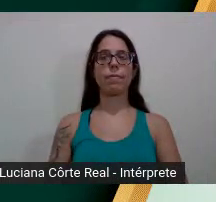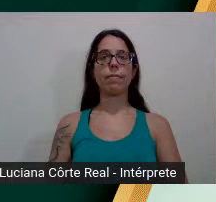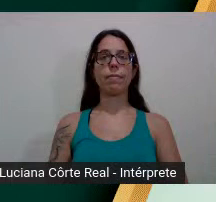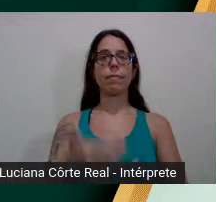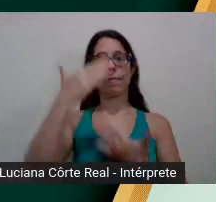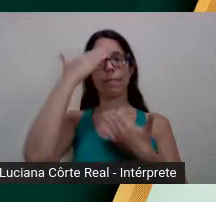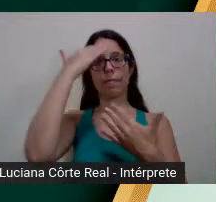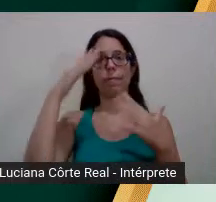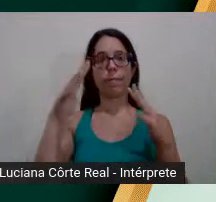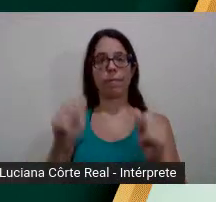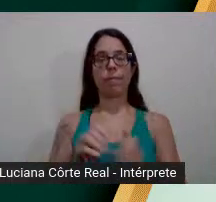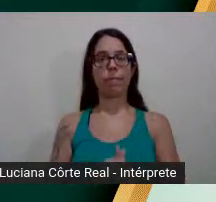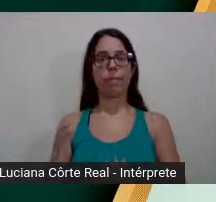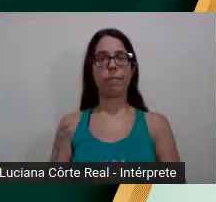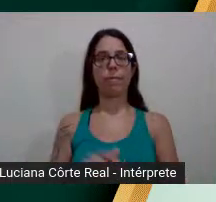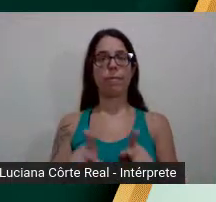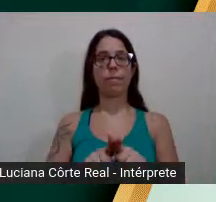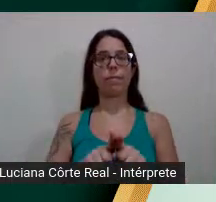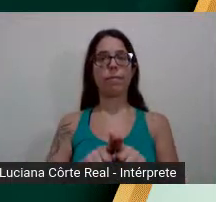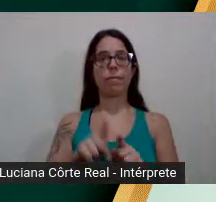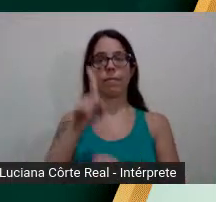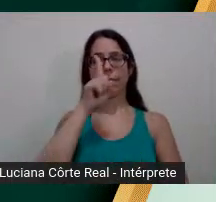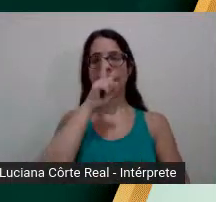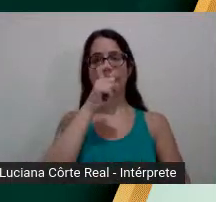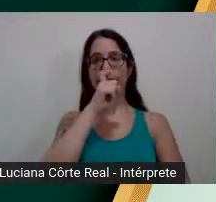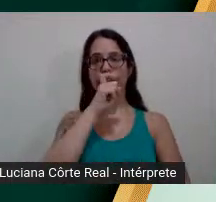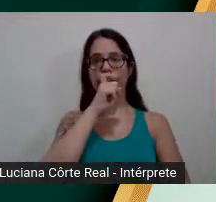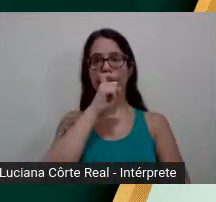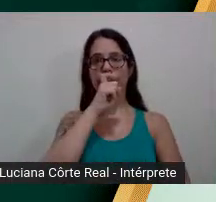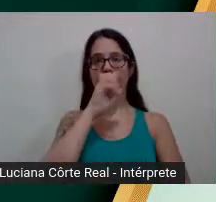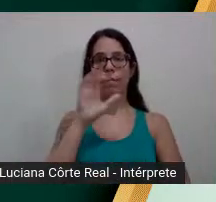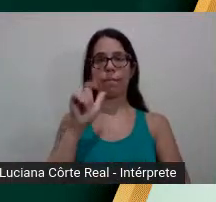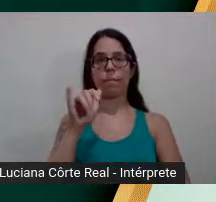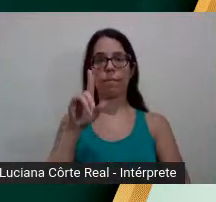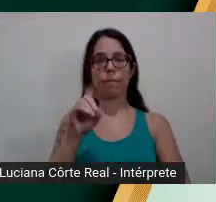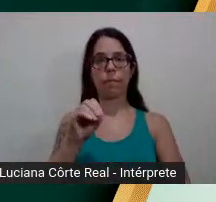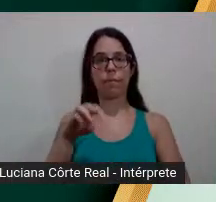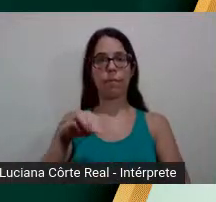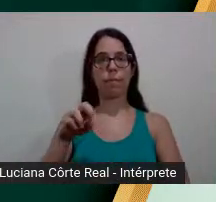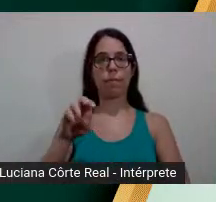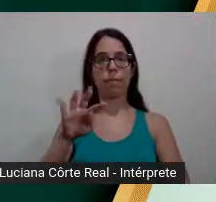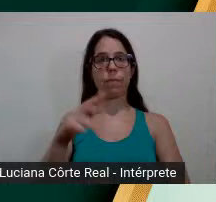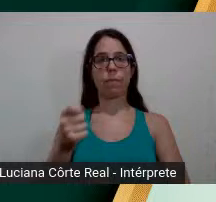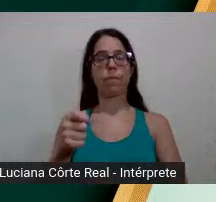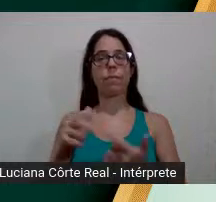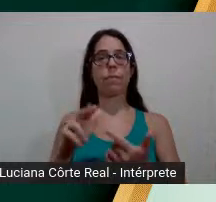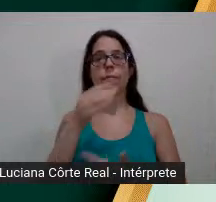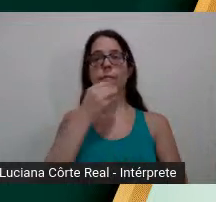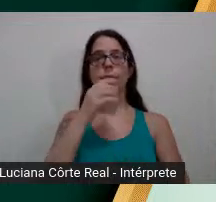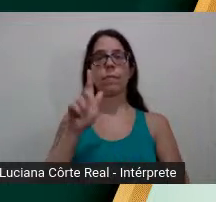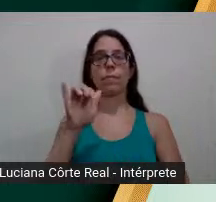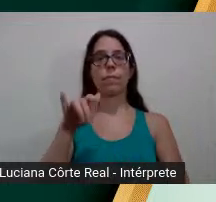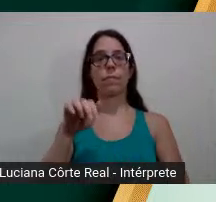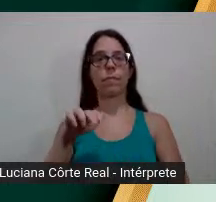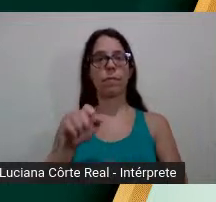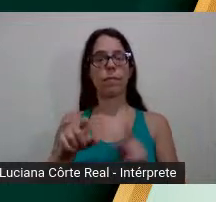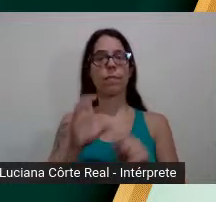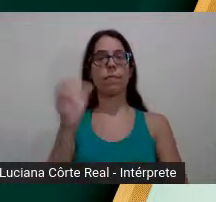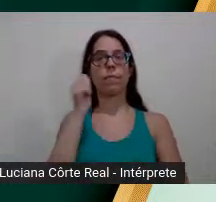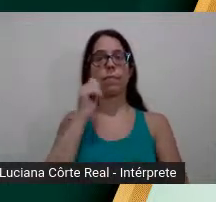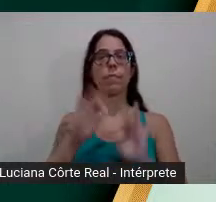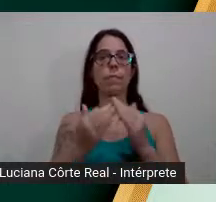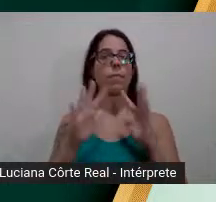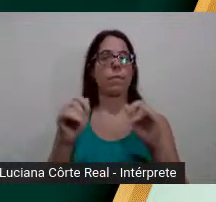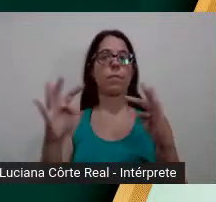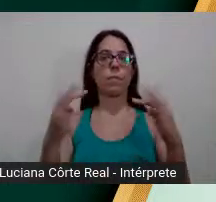Agradeço a todo mundo, aos meus pais Cláudio e Marta, meu irmão Guilherme, minha cunhada, minha família em geral que está me assistindo, meu namorado